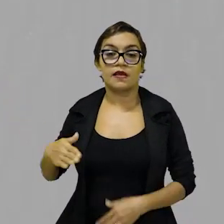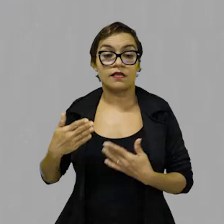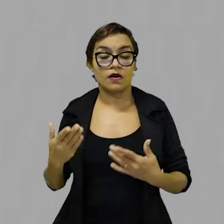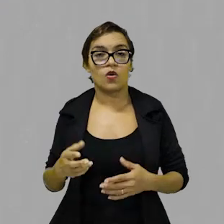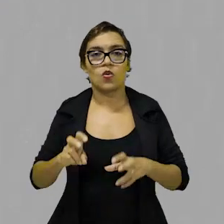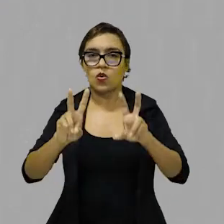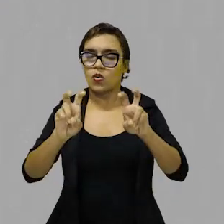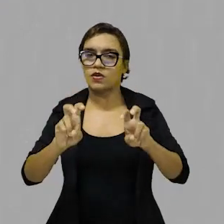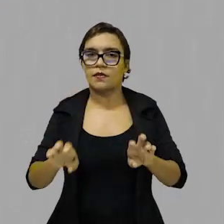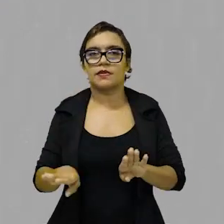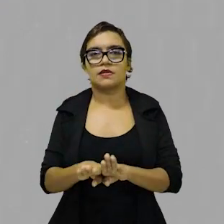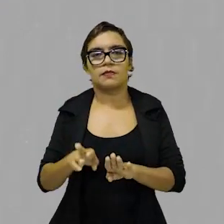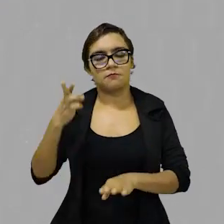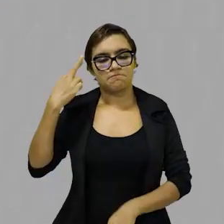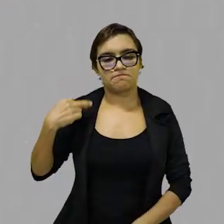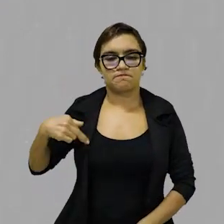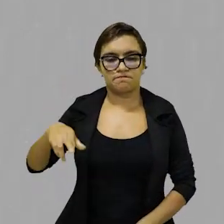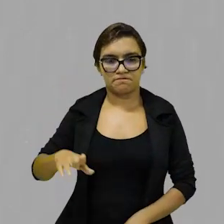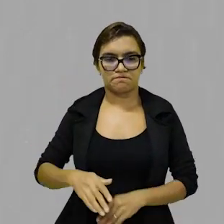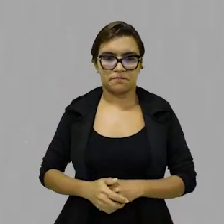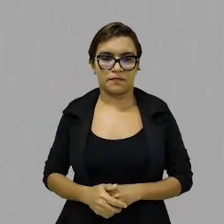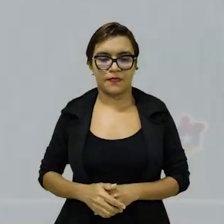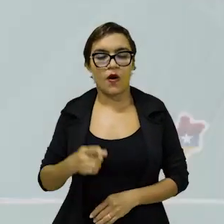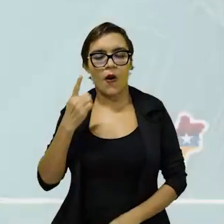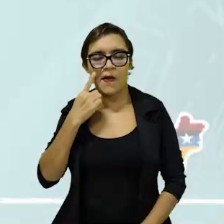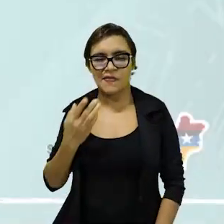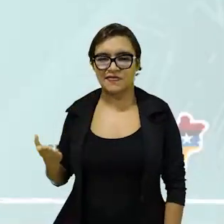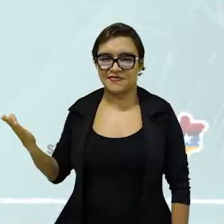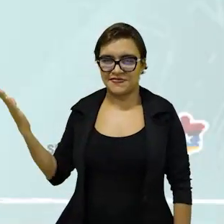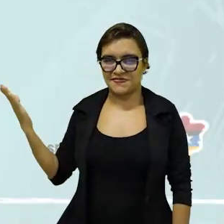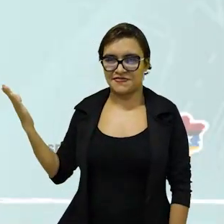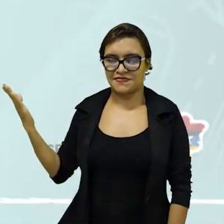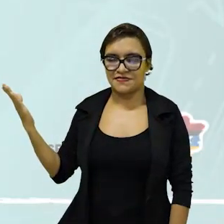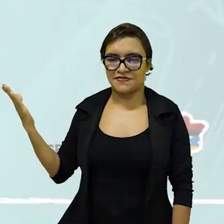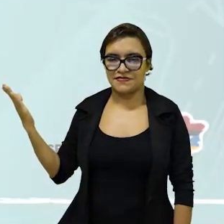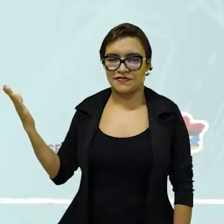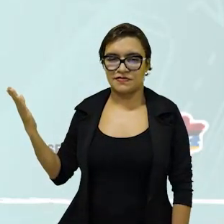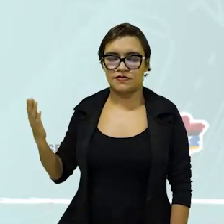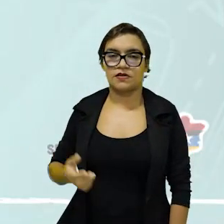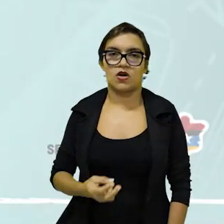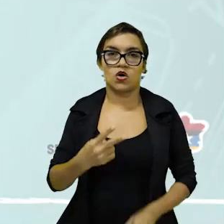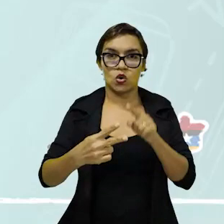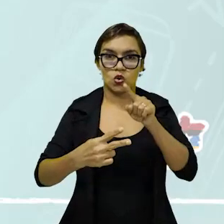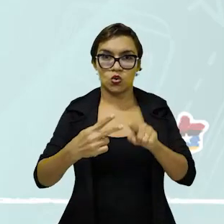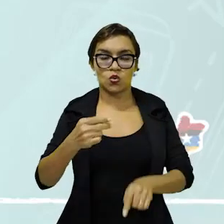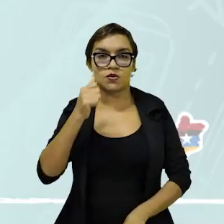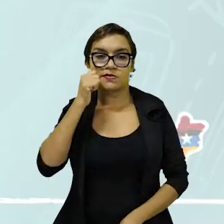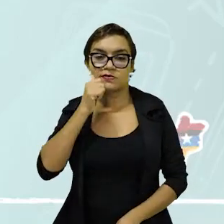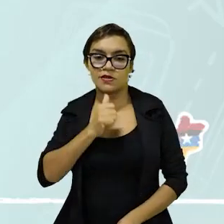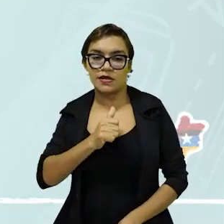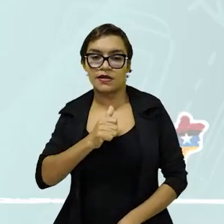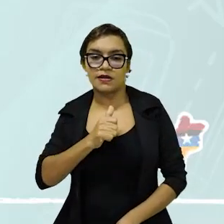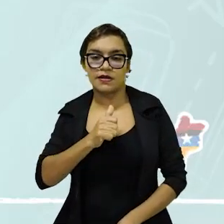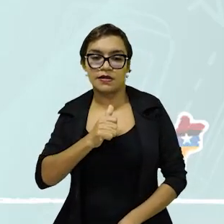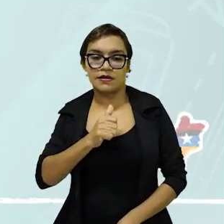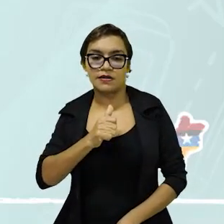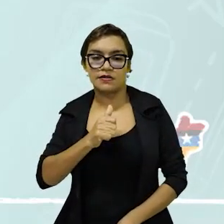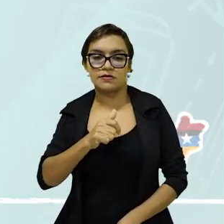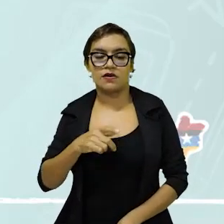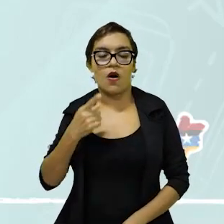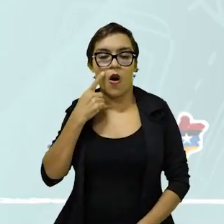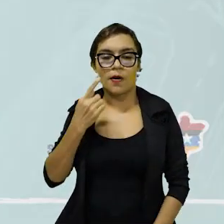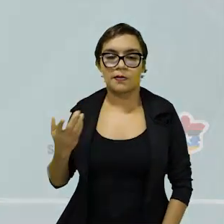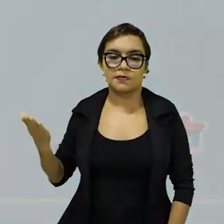temas religiosos e obras distorcidas. Vamos na prática. Egon Schiele. Duas garotas entrelaçadas. Pesada a